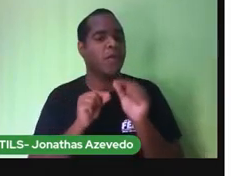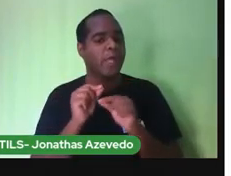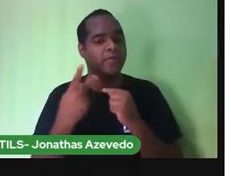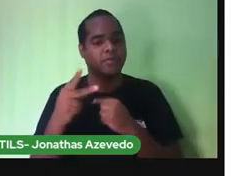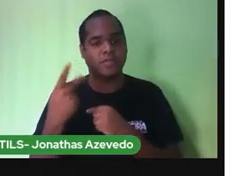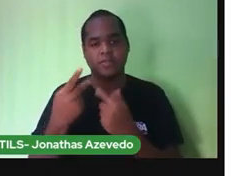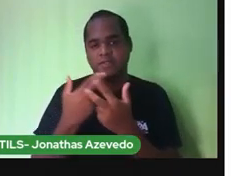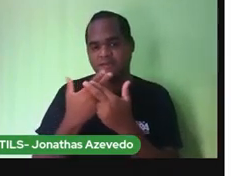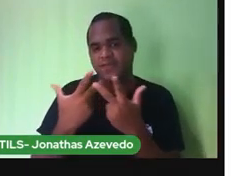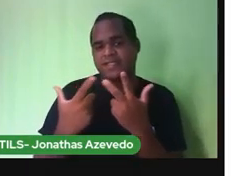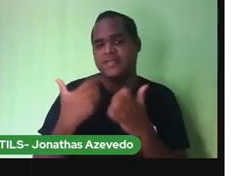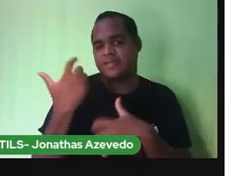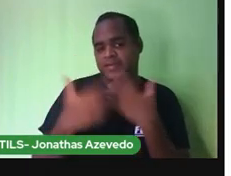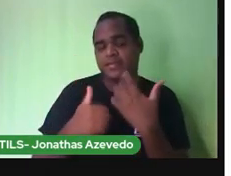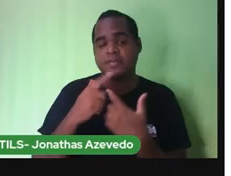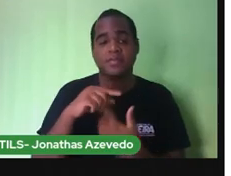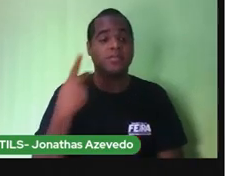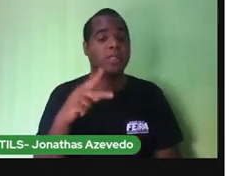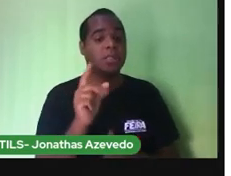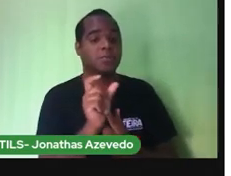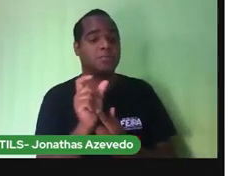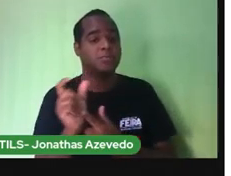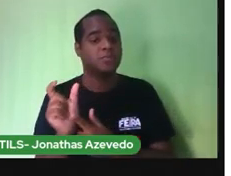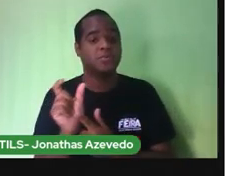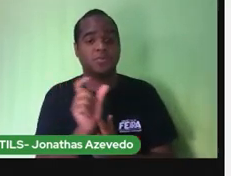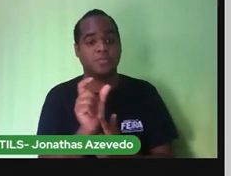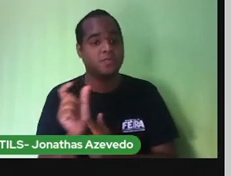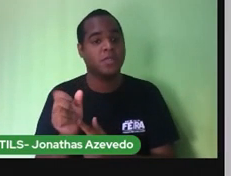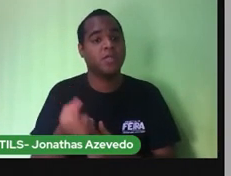quantas sílabas tem nessa palavra